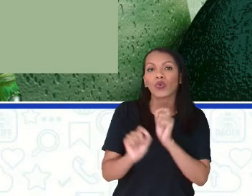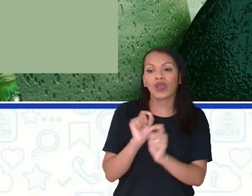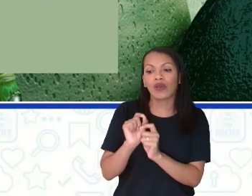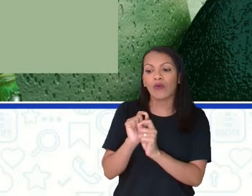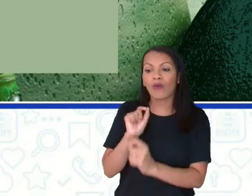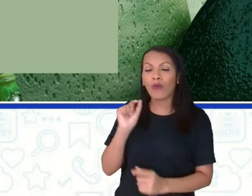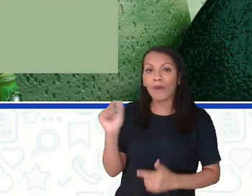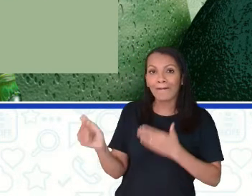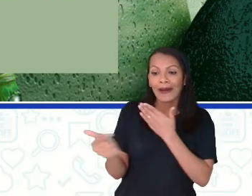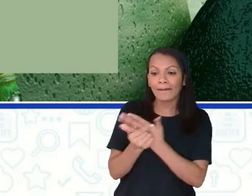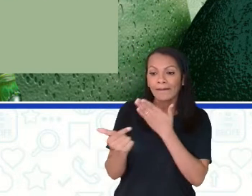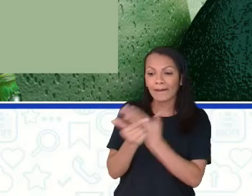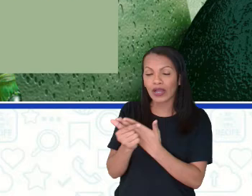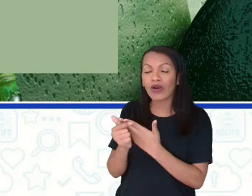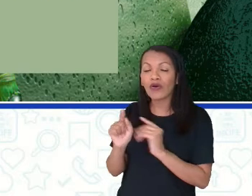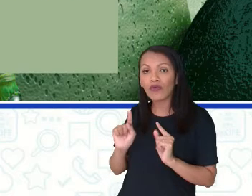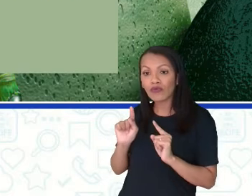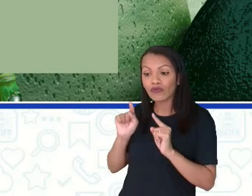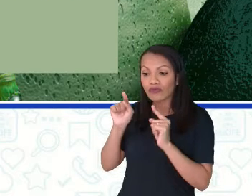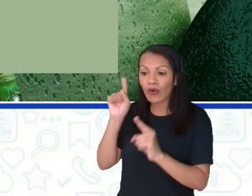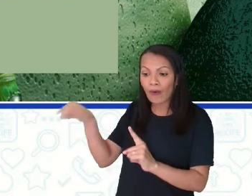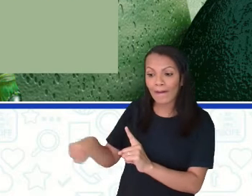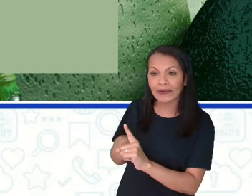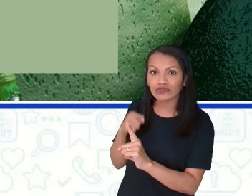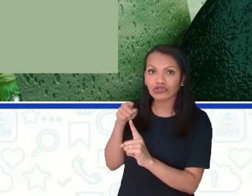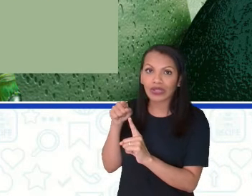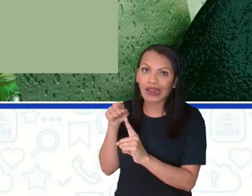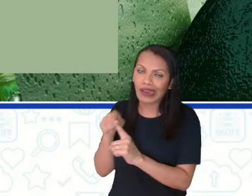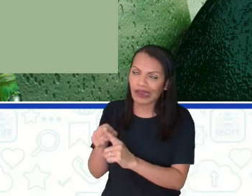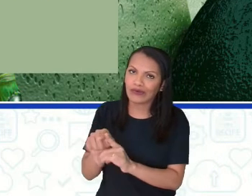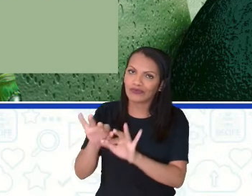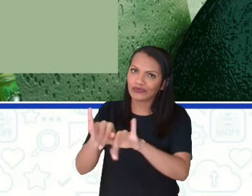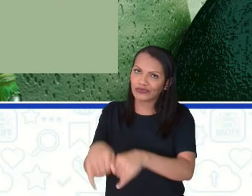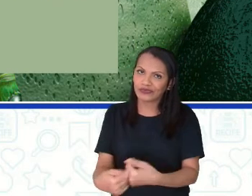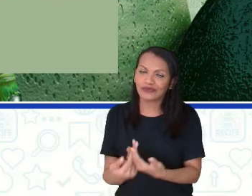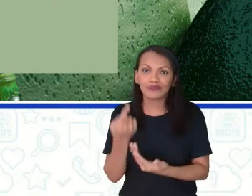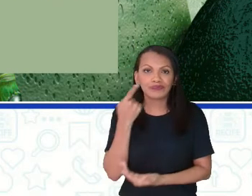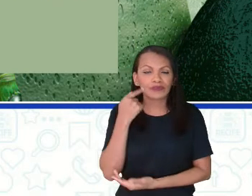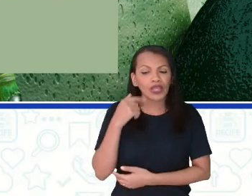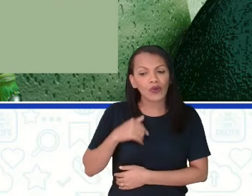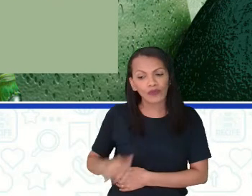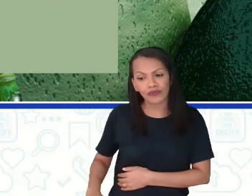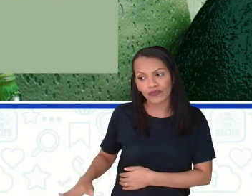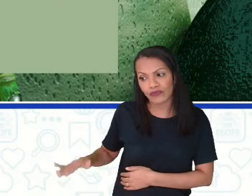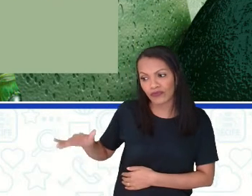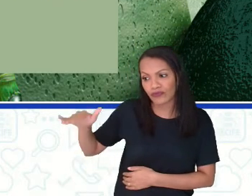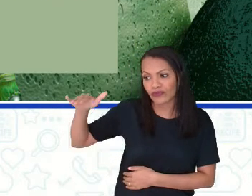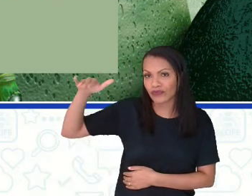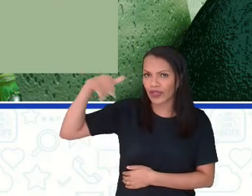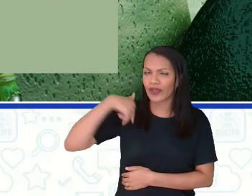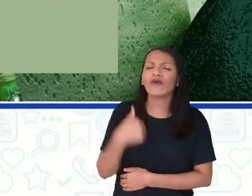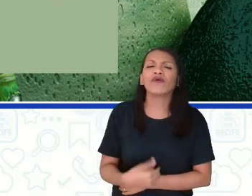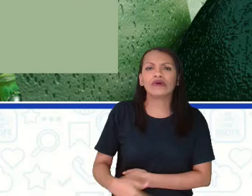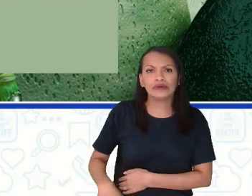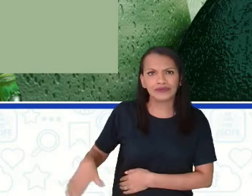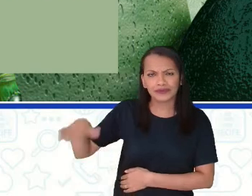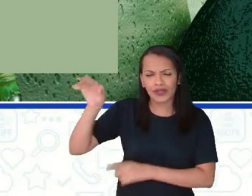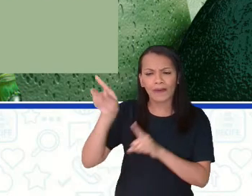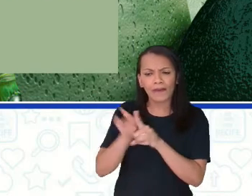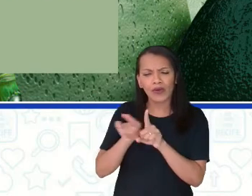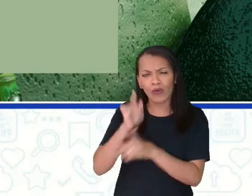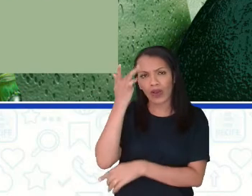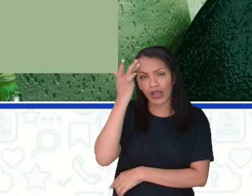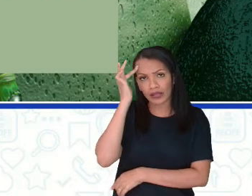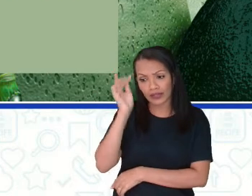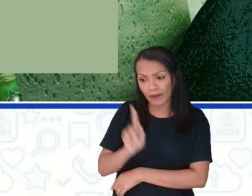moral constatada na conclusão da história. Não sei vocês, mas eu cresci ouvindo fábulas. Acho que a professora Viviane